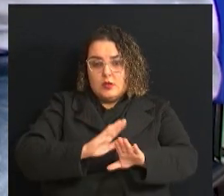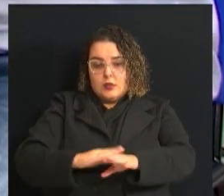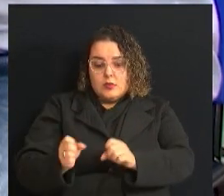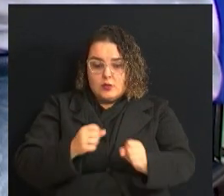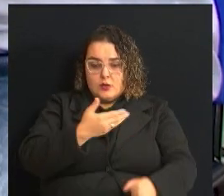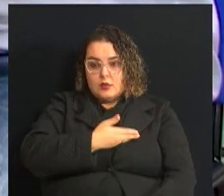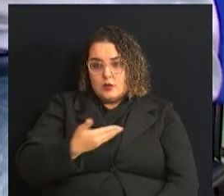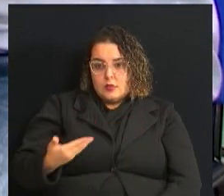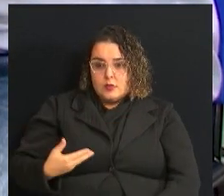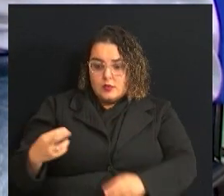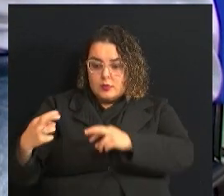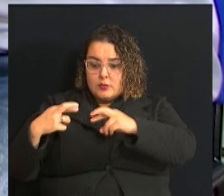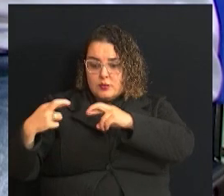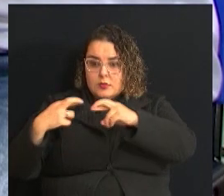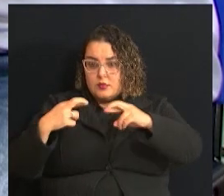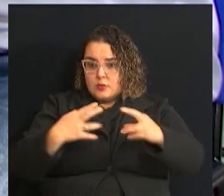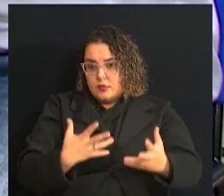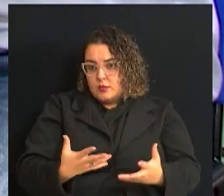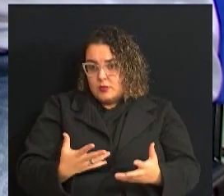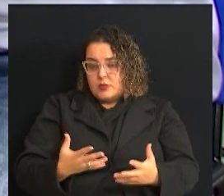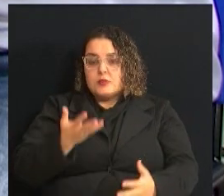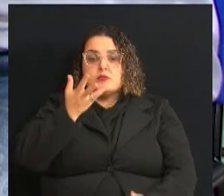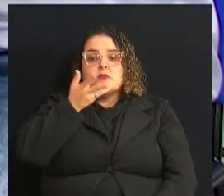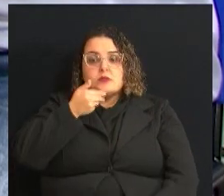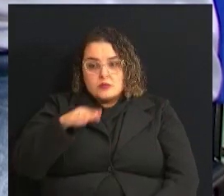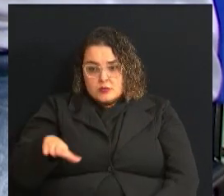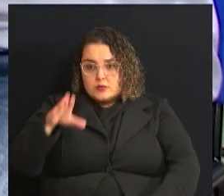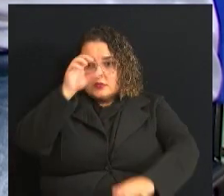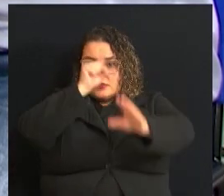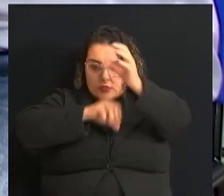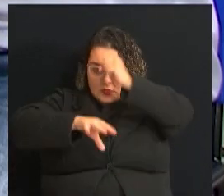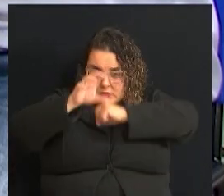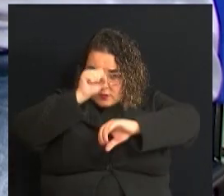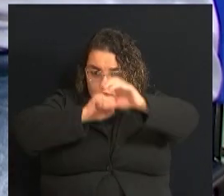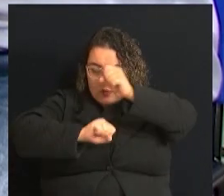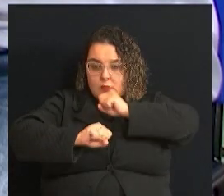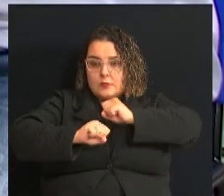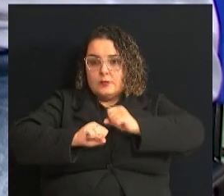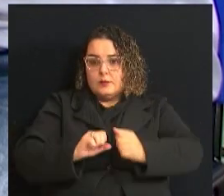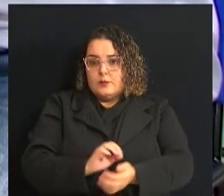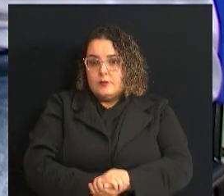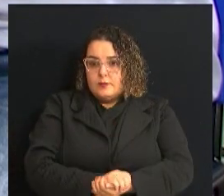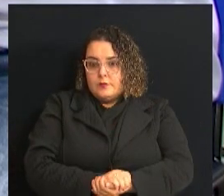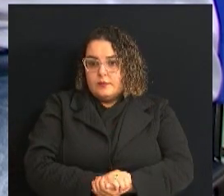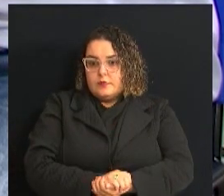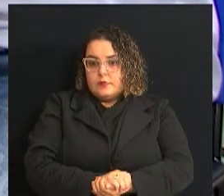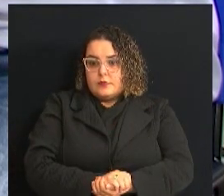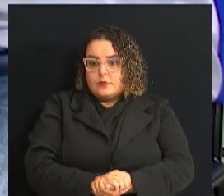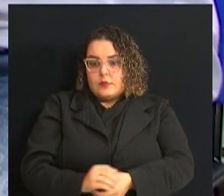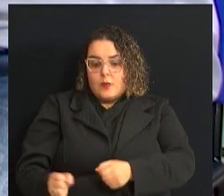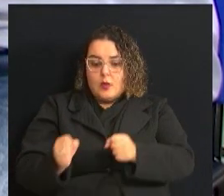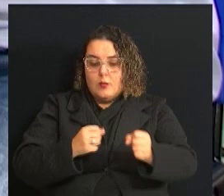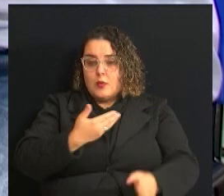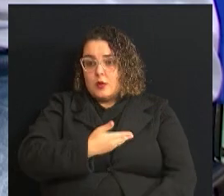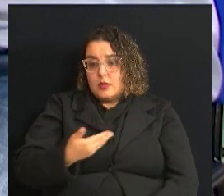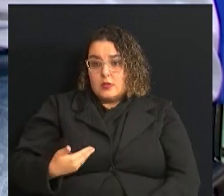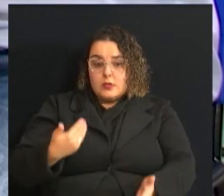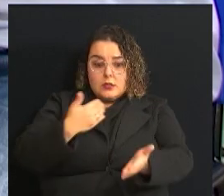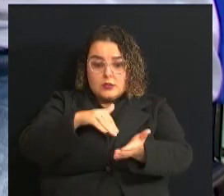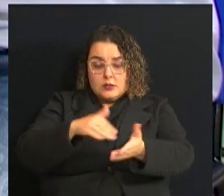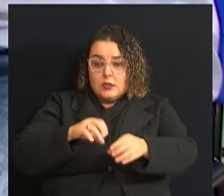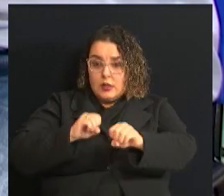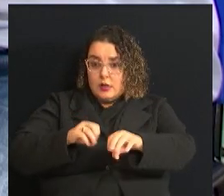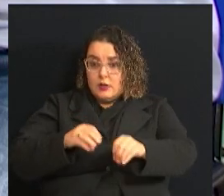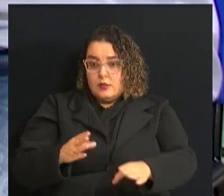refere à fiscalização, se essas crianças estão de fato aprendendo, demanda do poder público das secretarias de educação que promovam